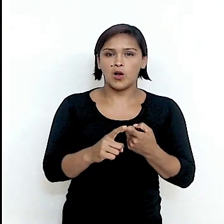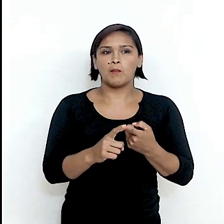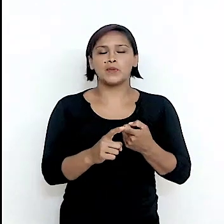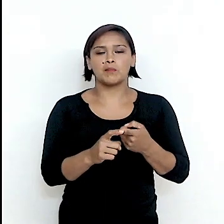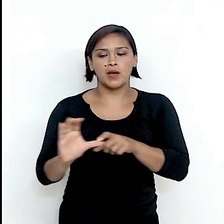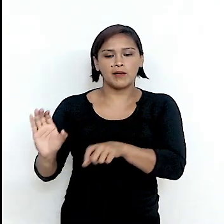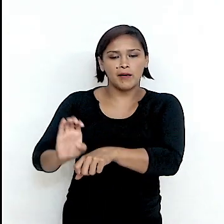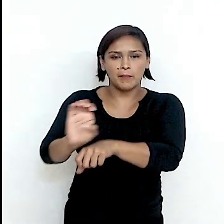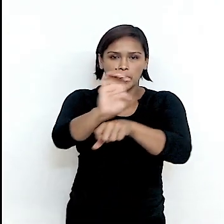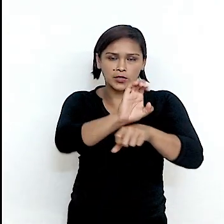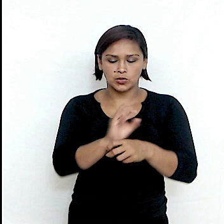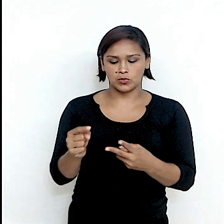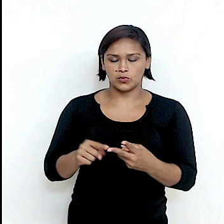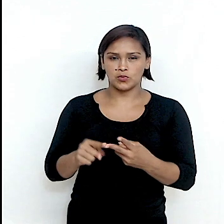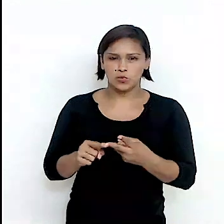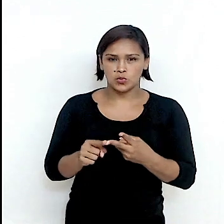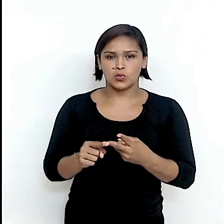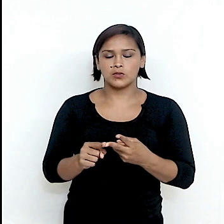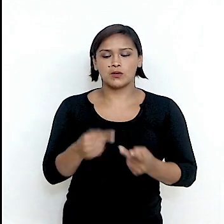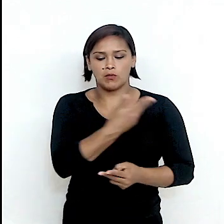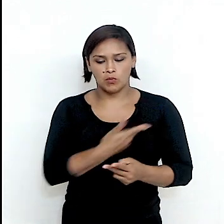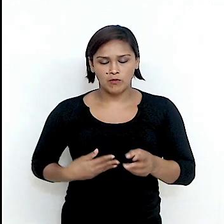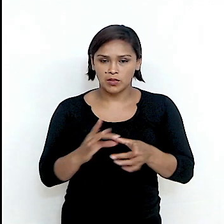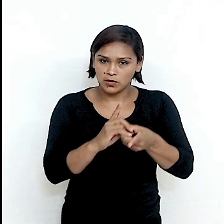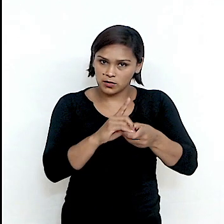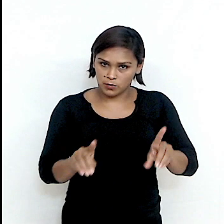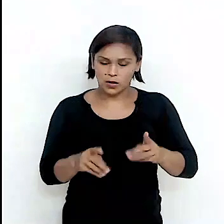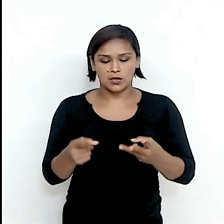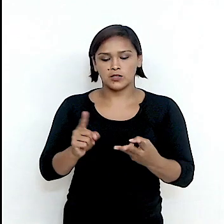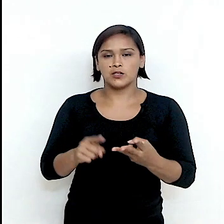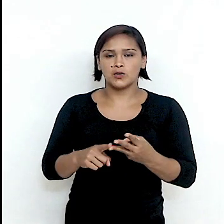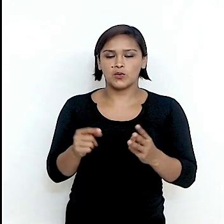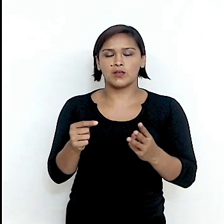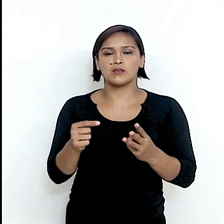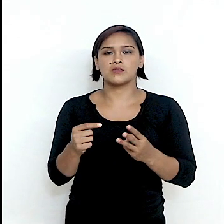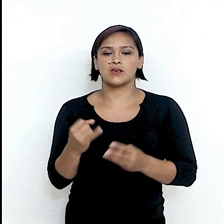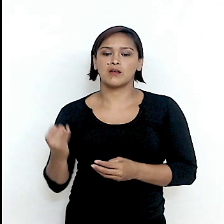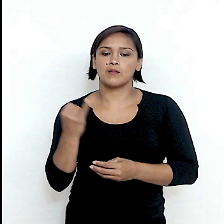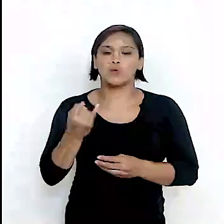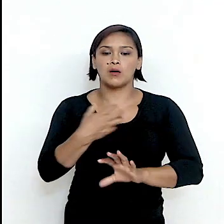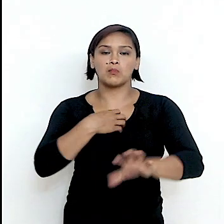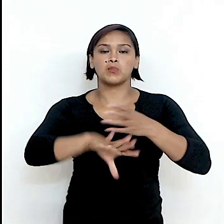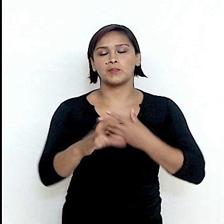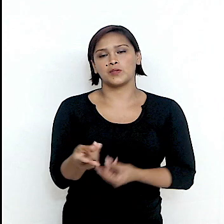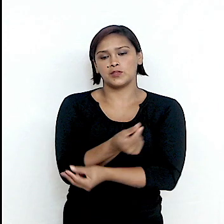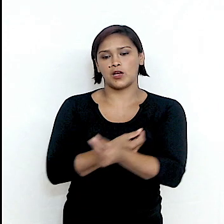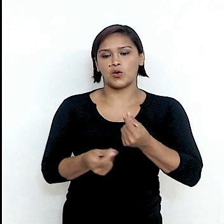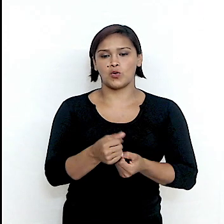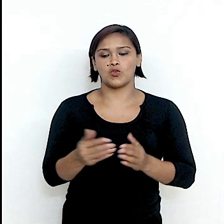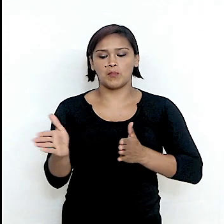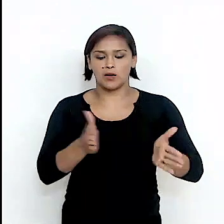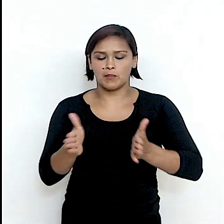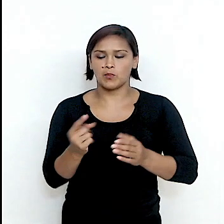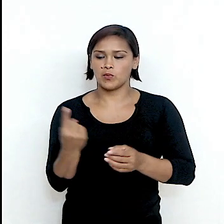questões regionais é o segundo tratar de governança democrática no terceiro Pilar dedicado a prosperidade Econômica da promoção